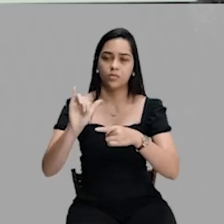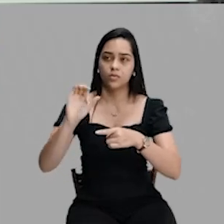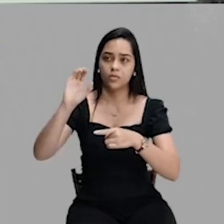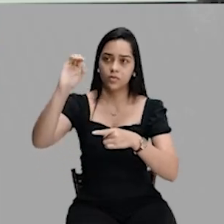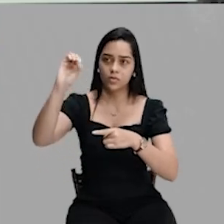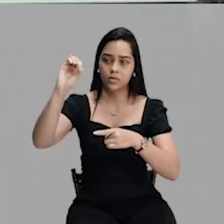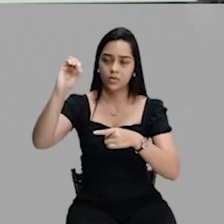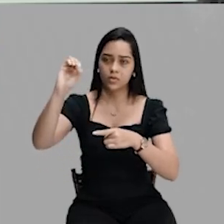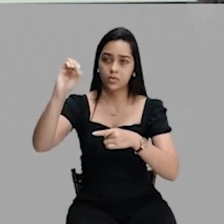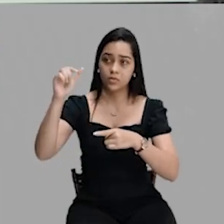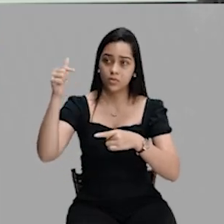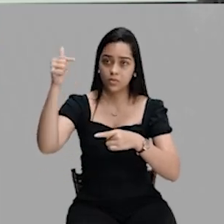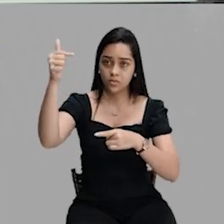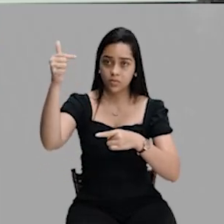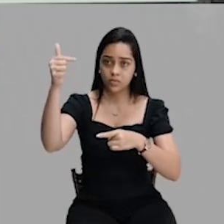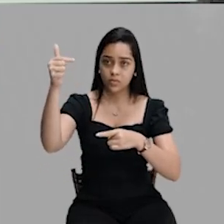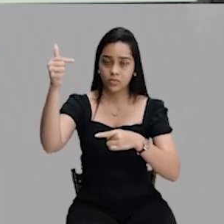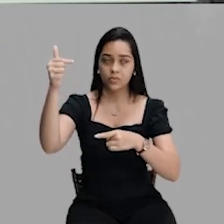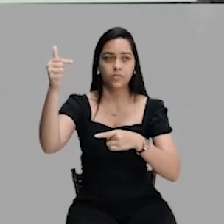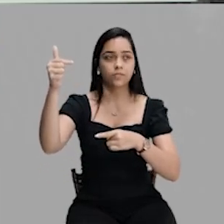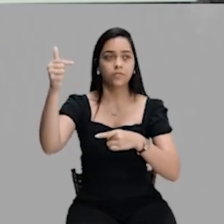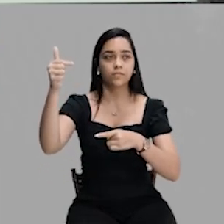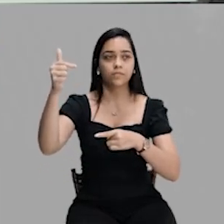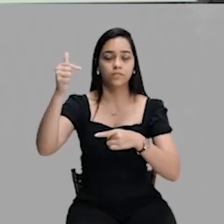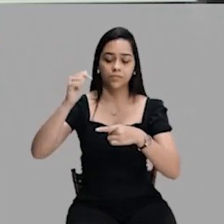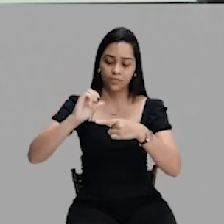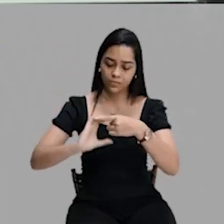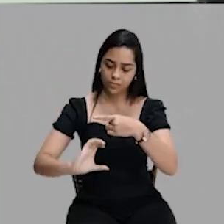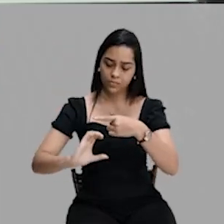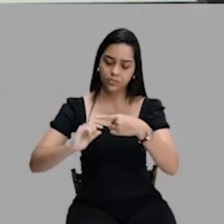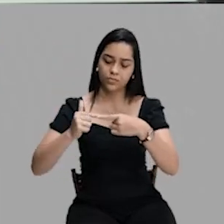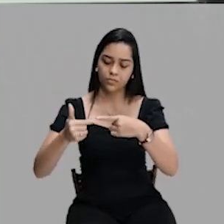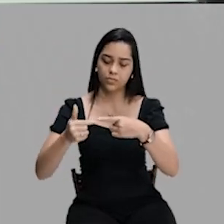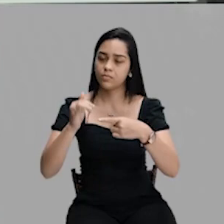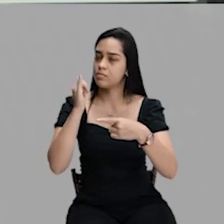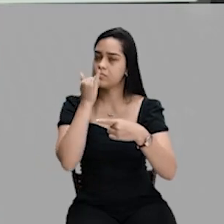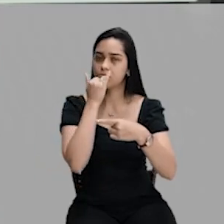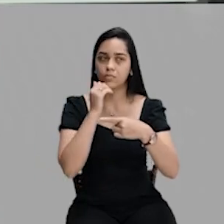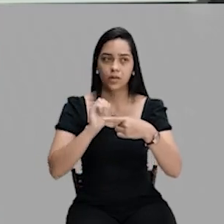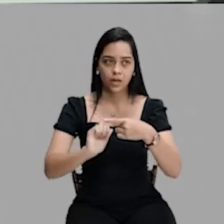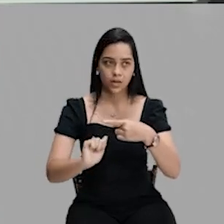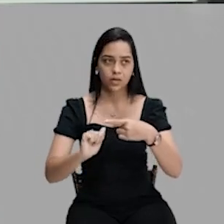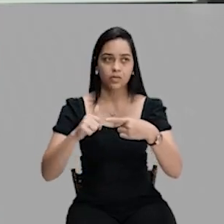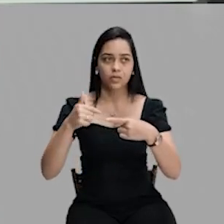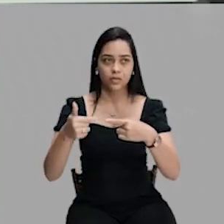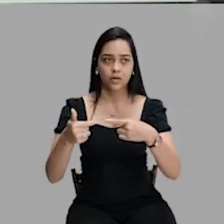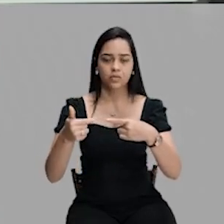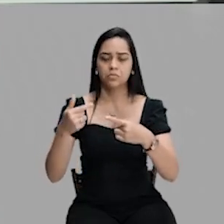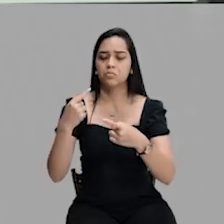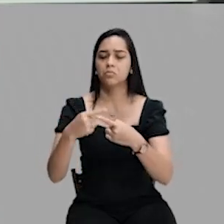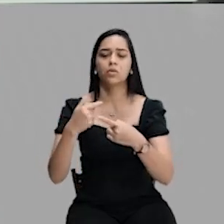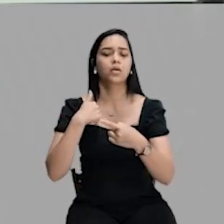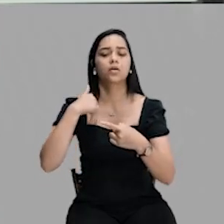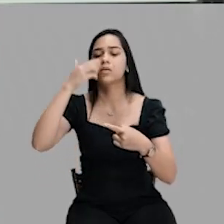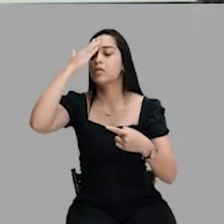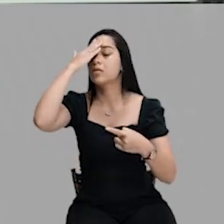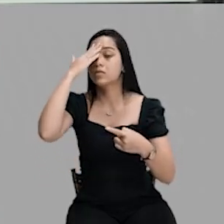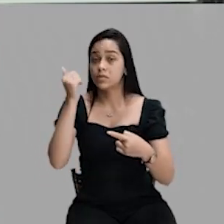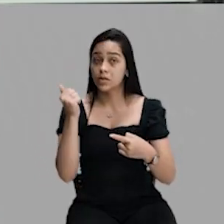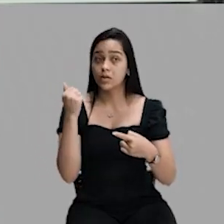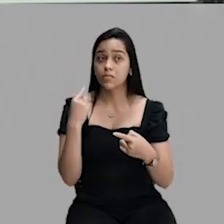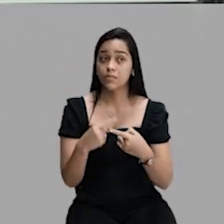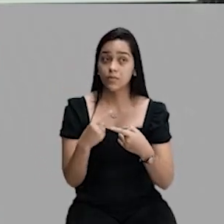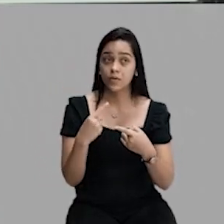y0 sobre c ao quadrado, sobre a ao quadrado igual a 1. Por que eu sei, pessoal?